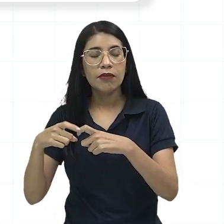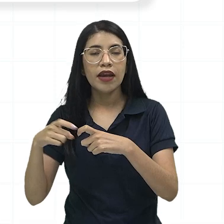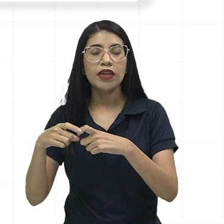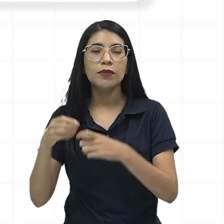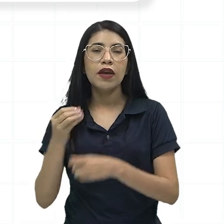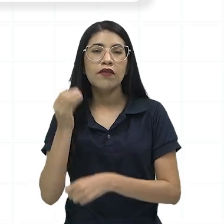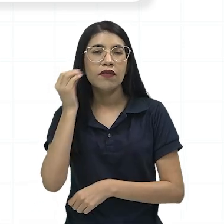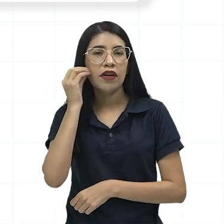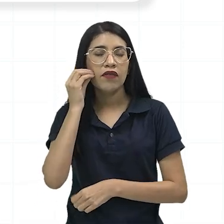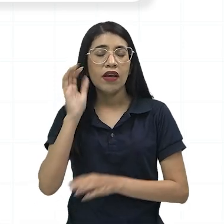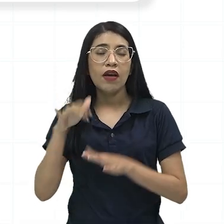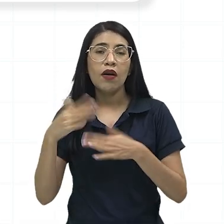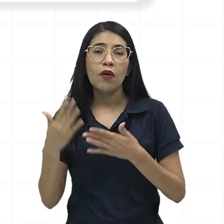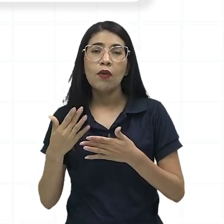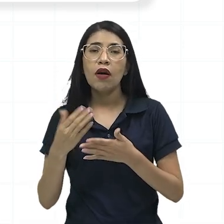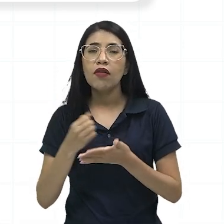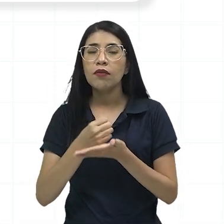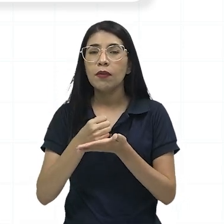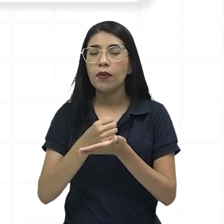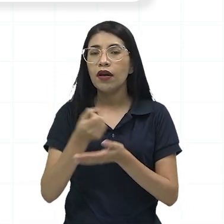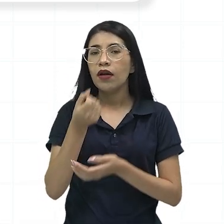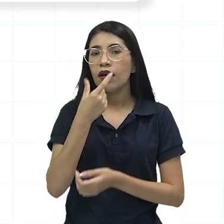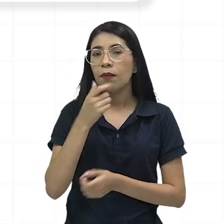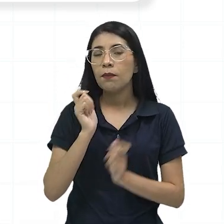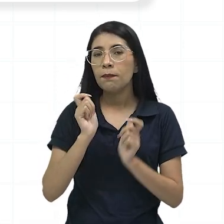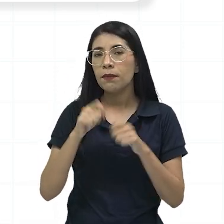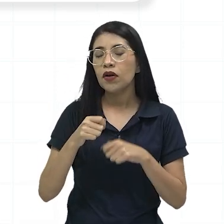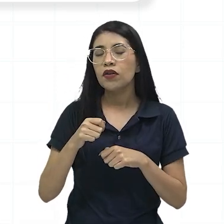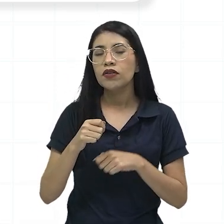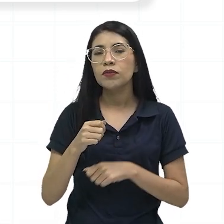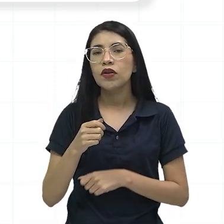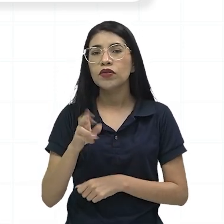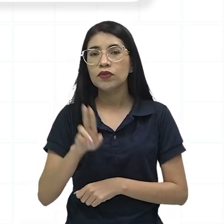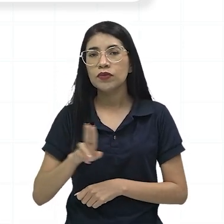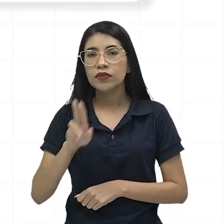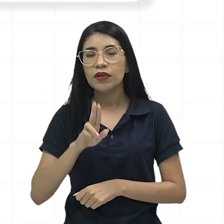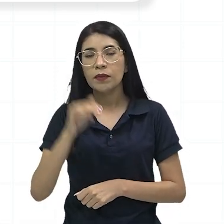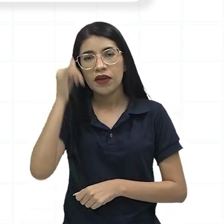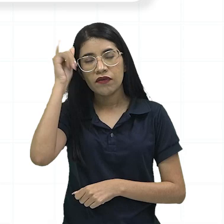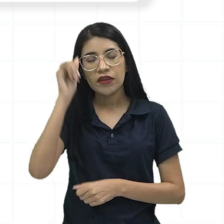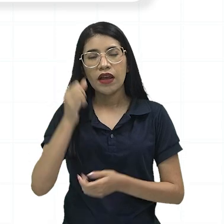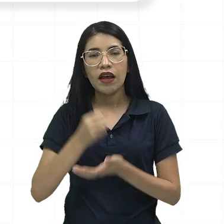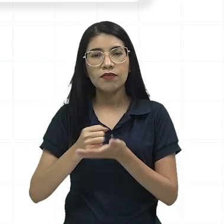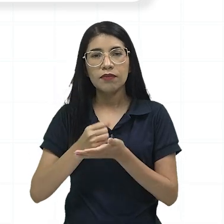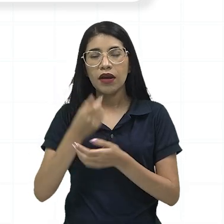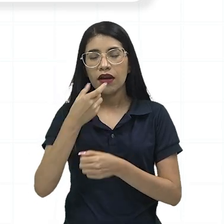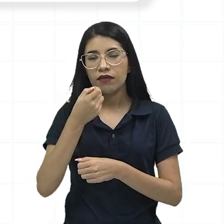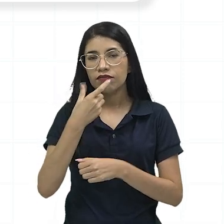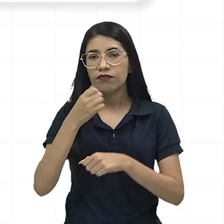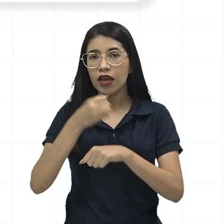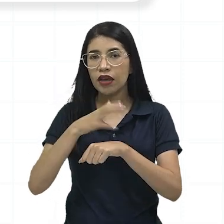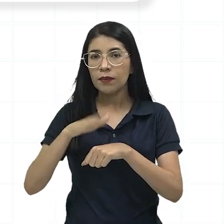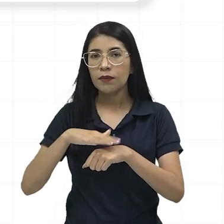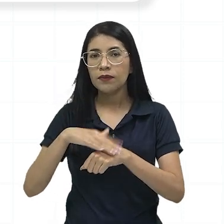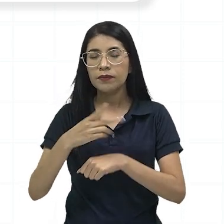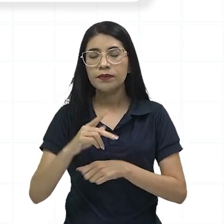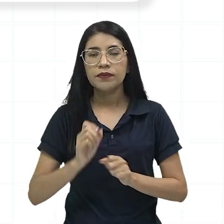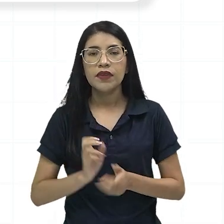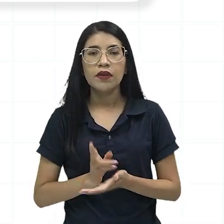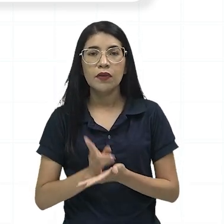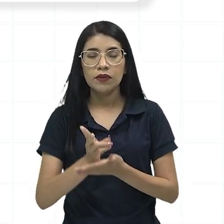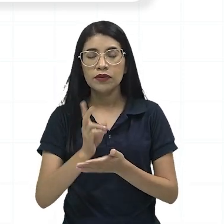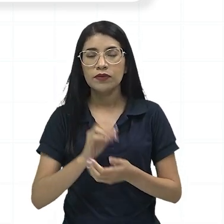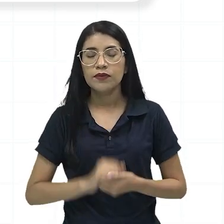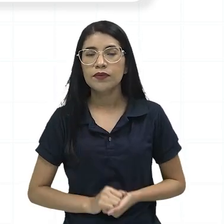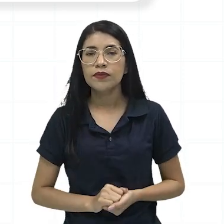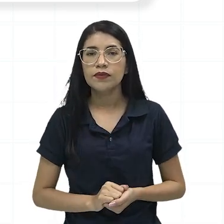ver, né, qual o medicamento que você pode tomar para não fazer a automedicação, tá? E aí a gente vai continuando, né,